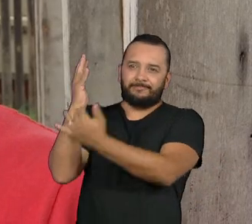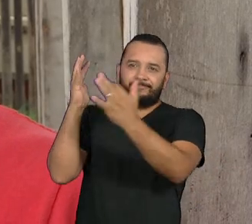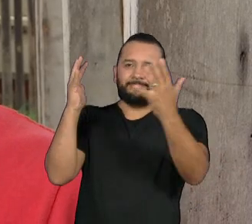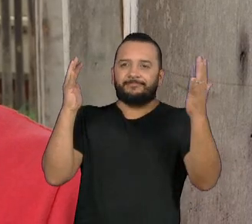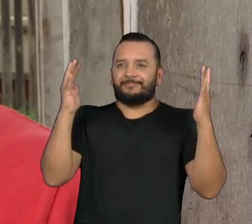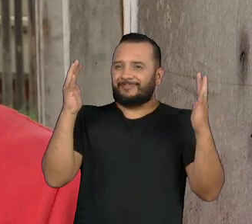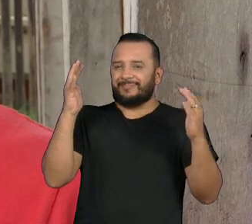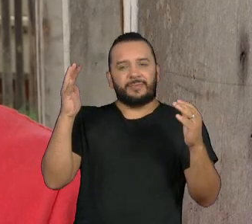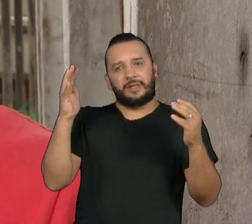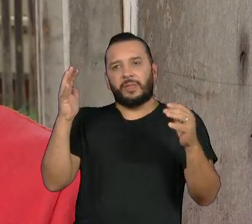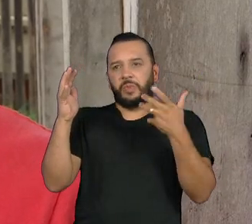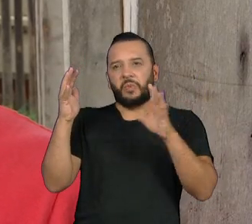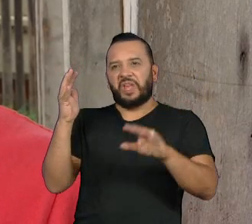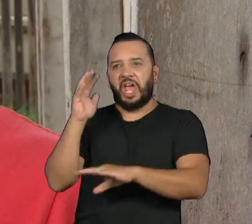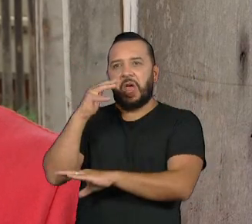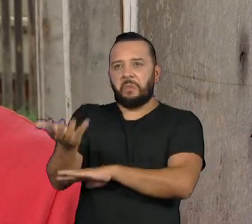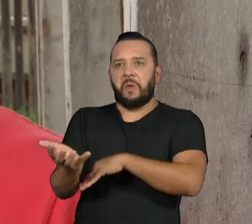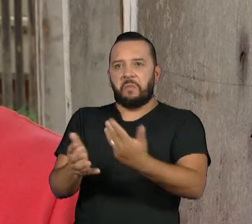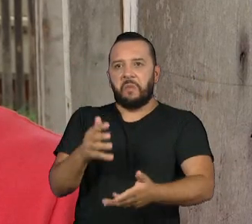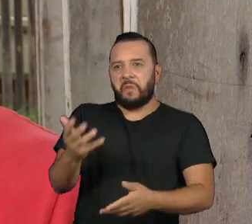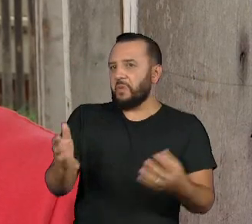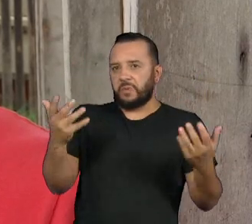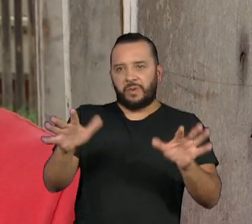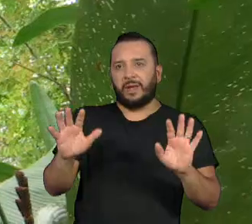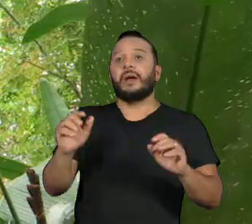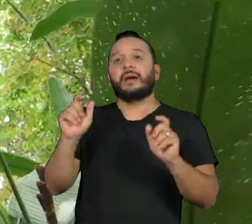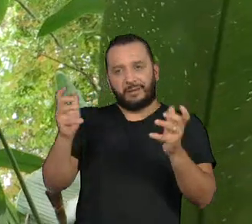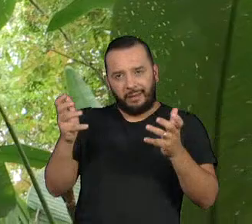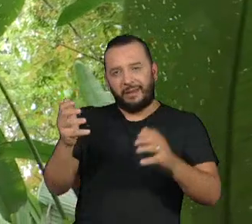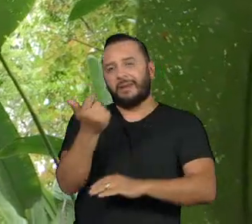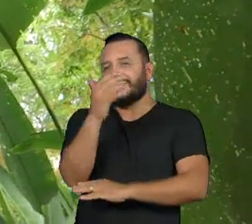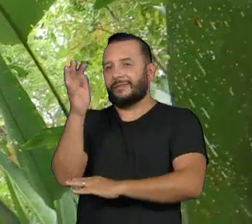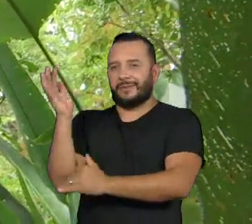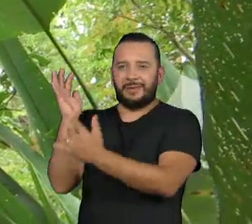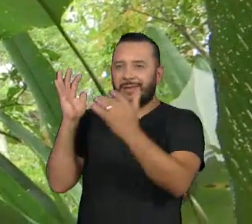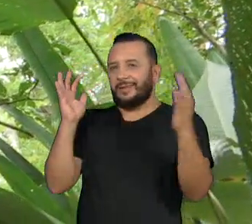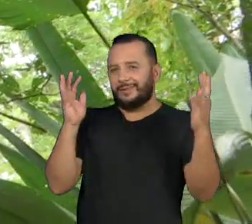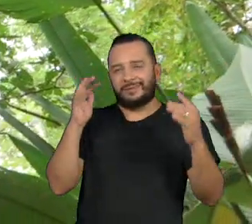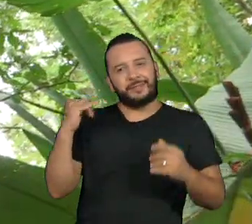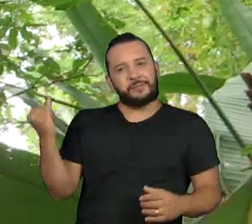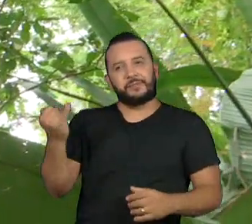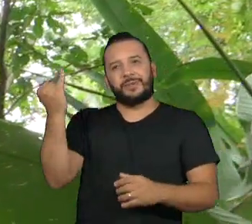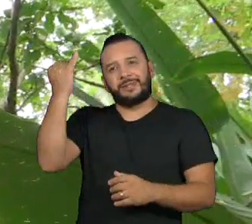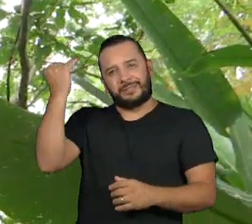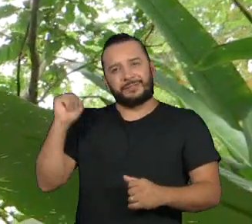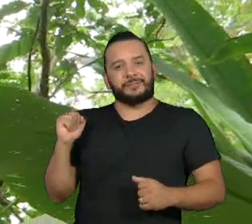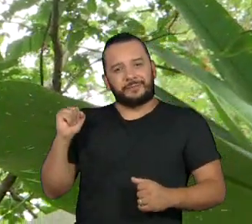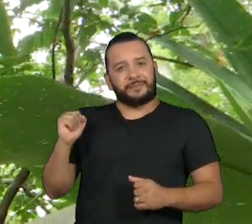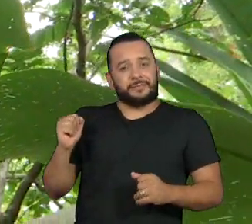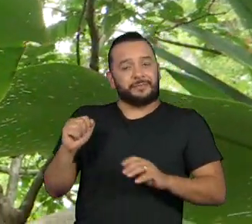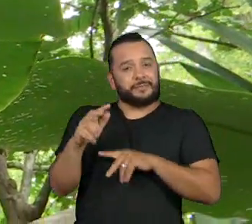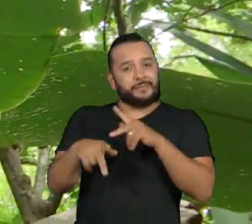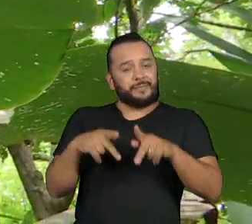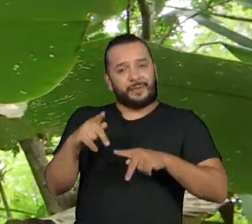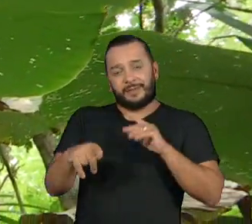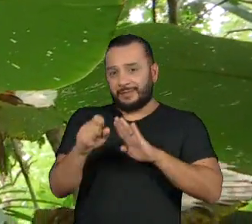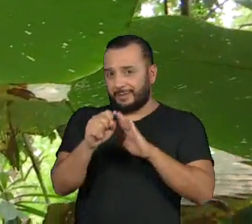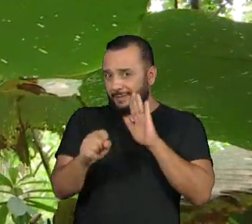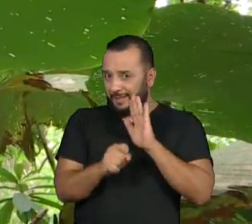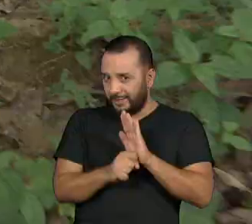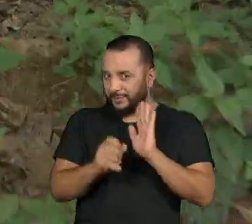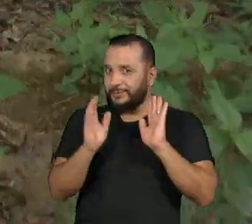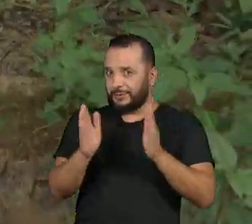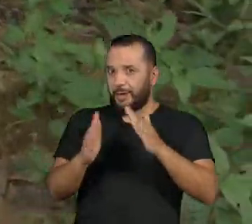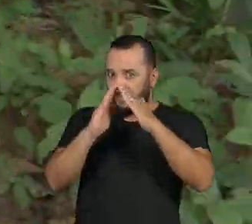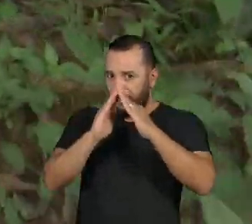os indígenas não tá ali no meio da floresta mesmo. Os povos que há séculos fazem da floresta